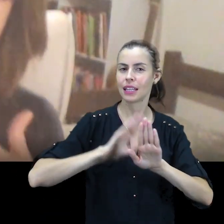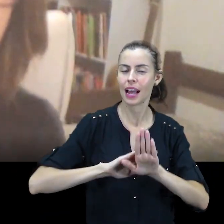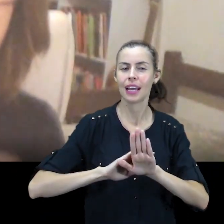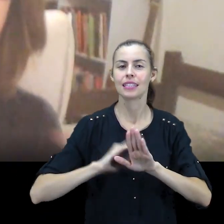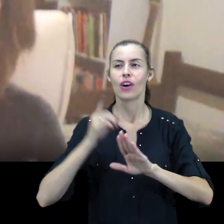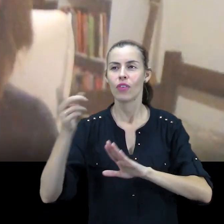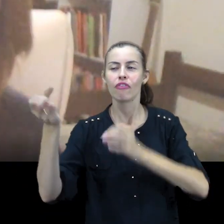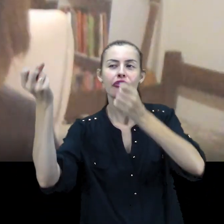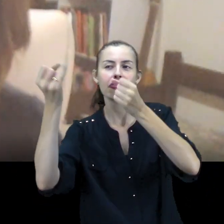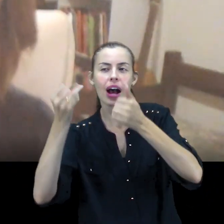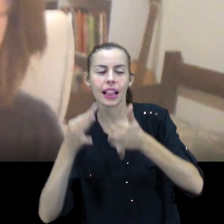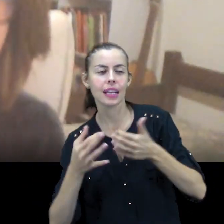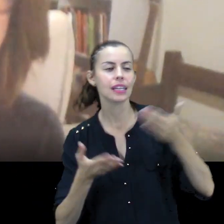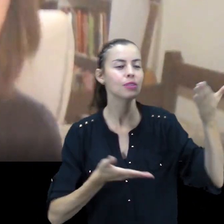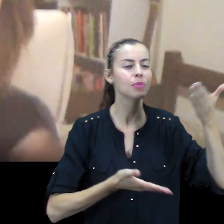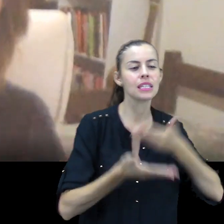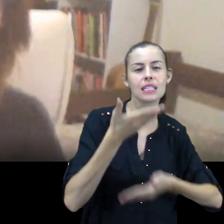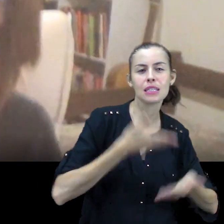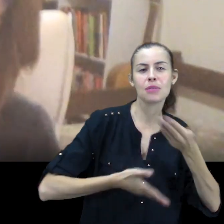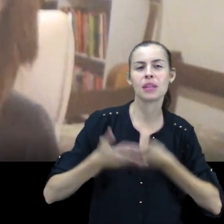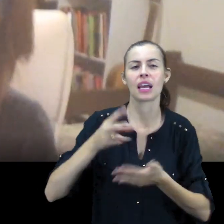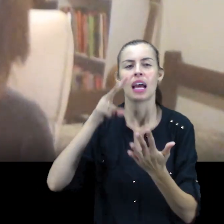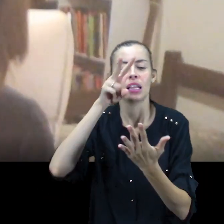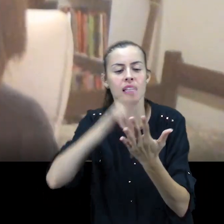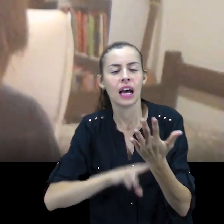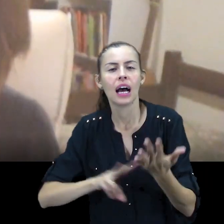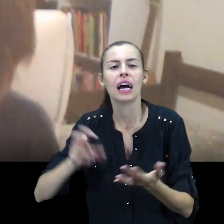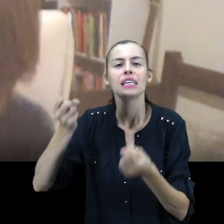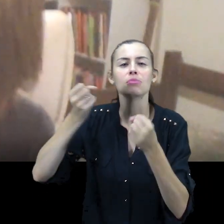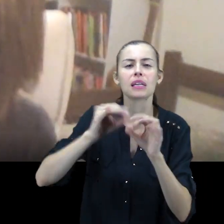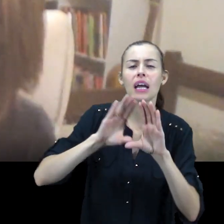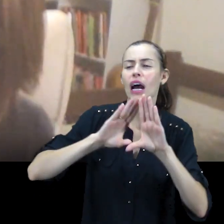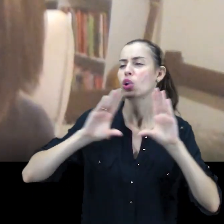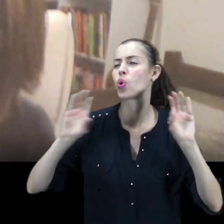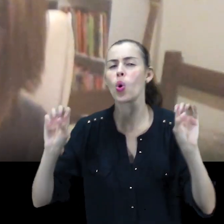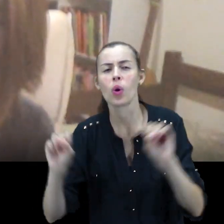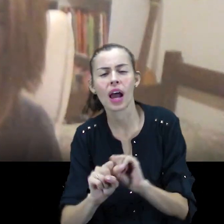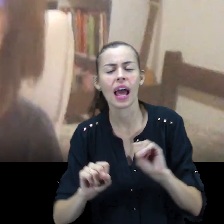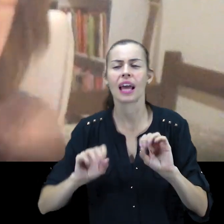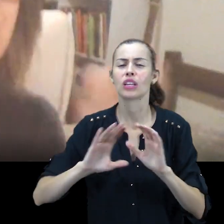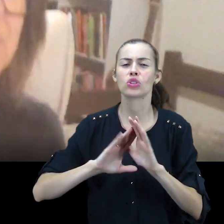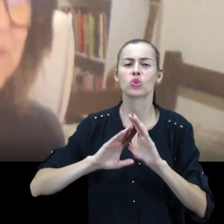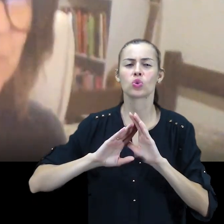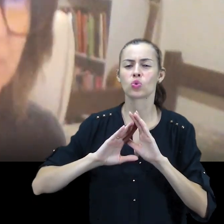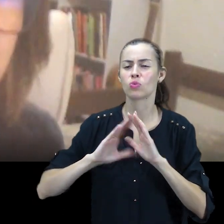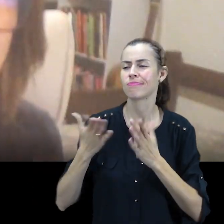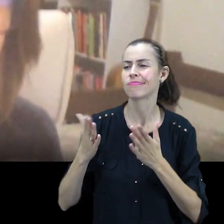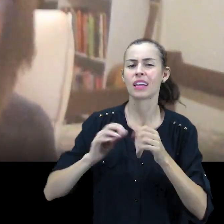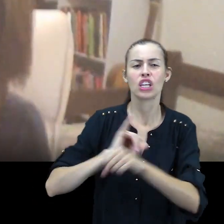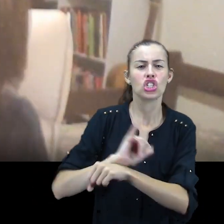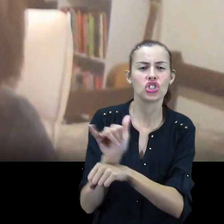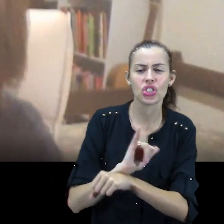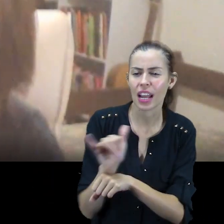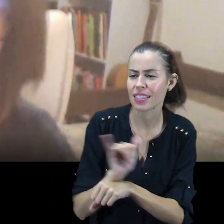congressos, o tipo de estratégia também que passa por financiamento. Então, uma série de contribuições, de fato, a partir da sua